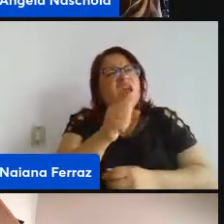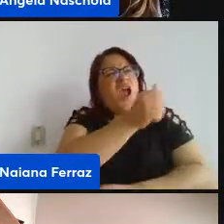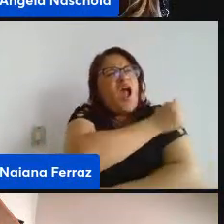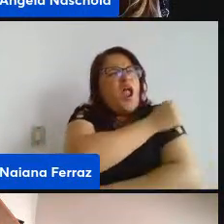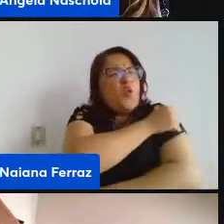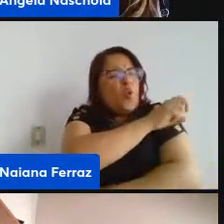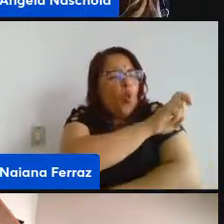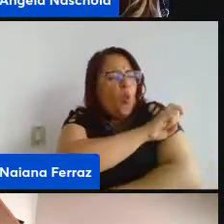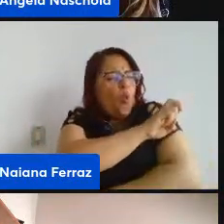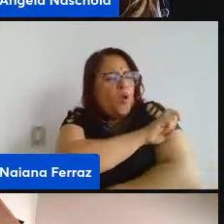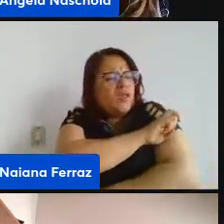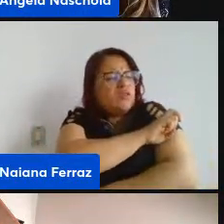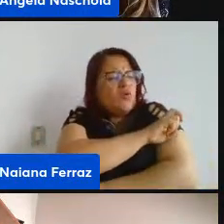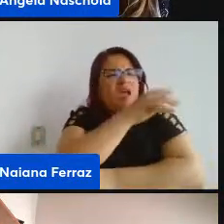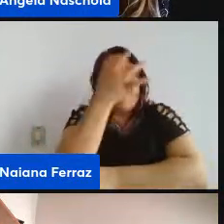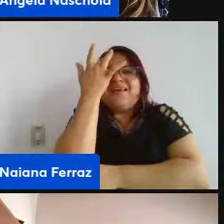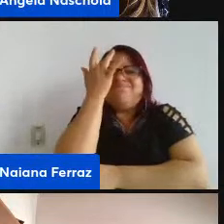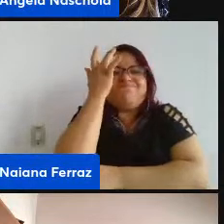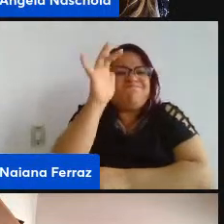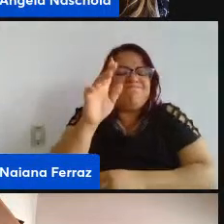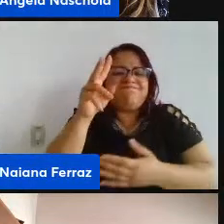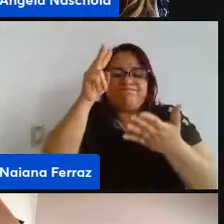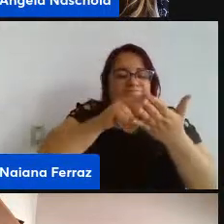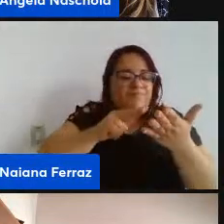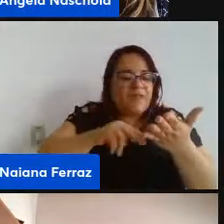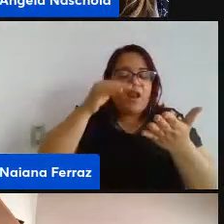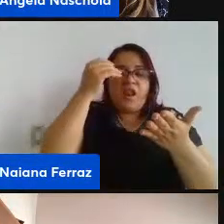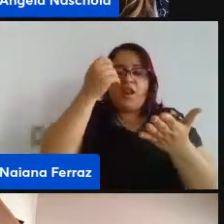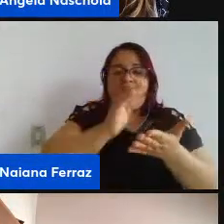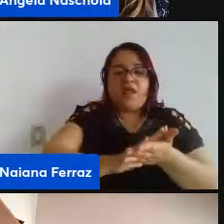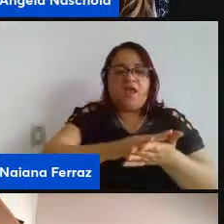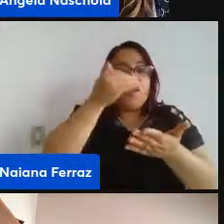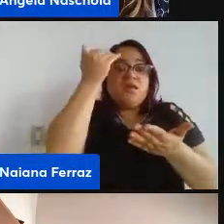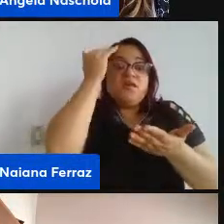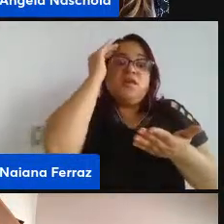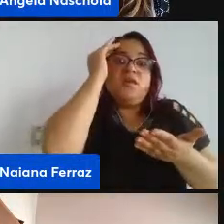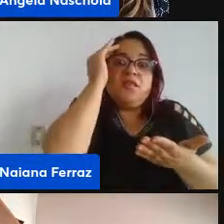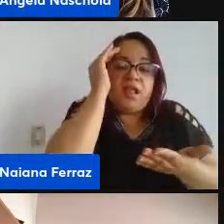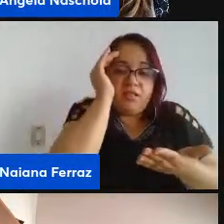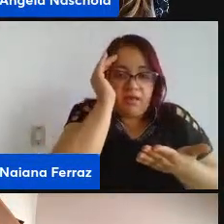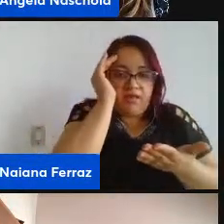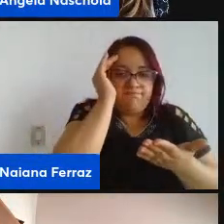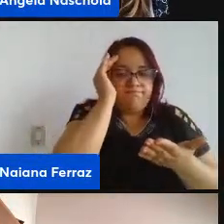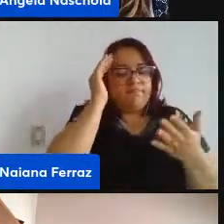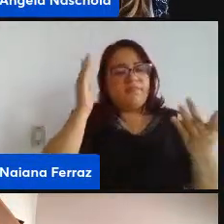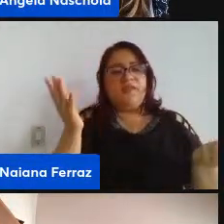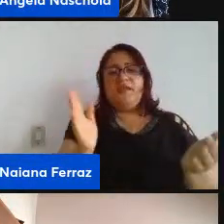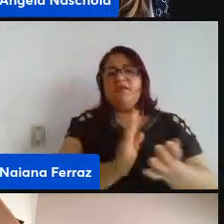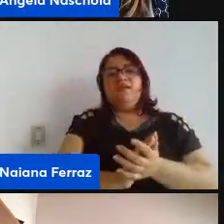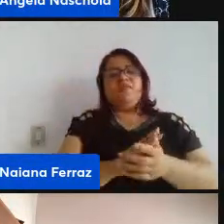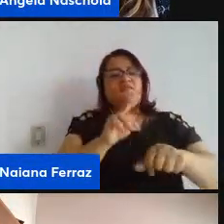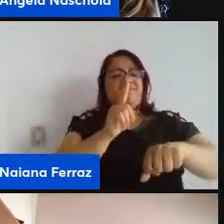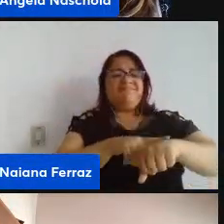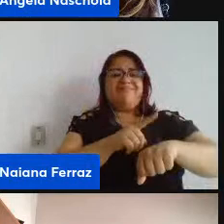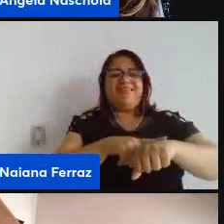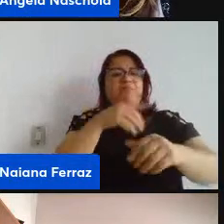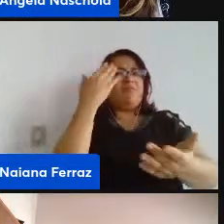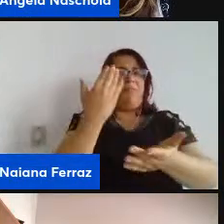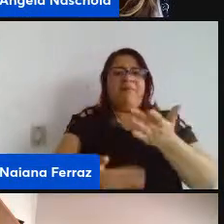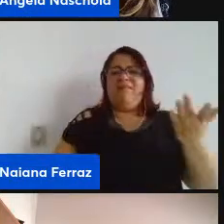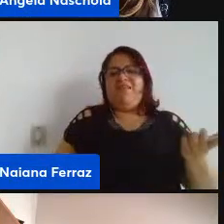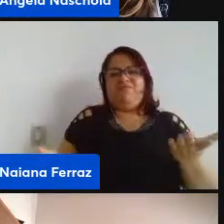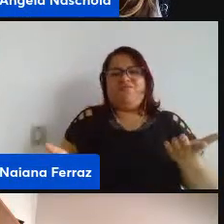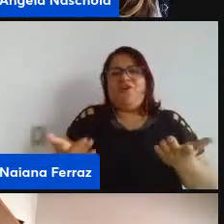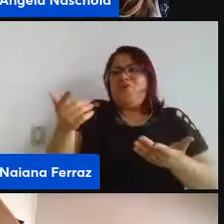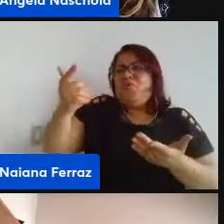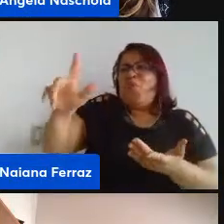não sabem ler e compreender, não adianta perder tempo dando para eles textos de outras